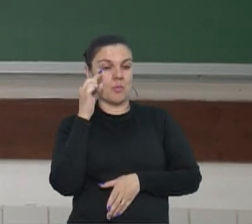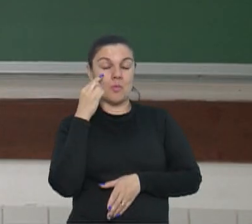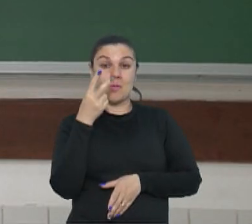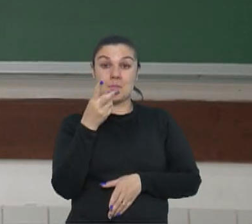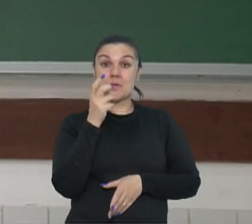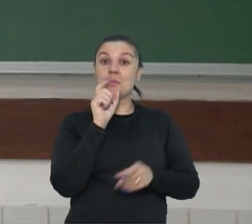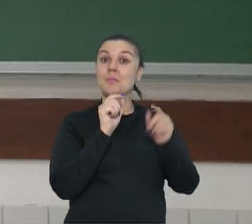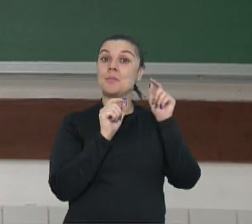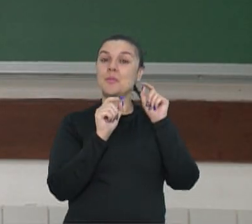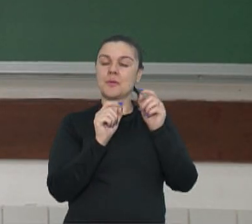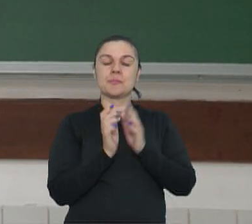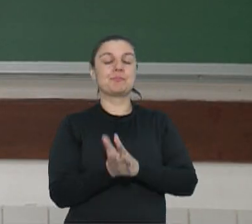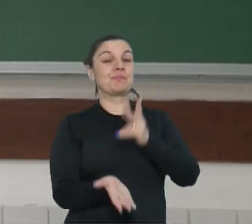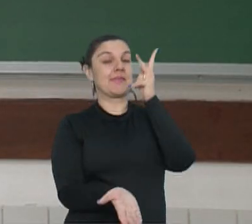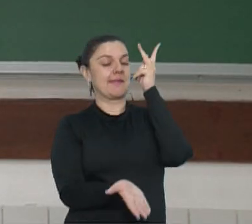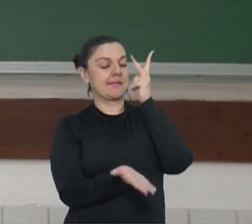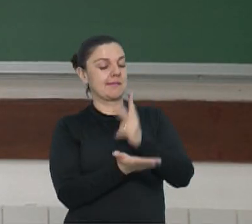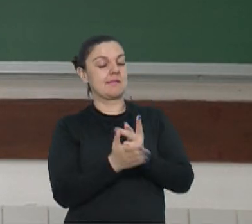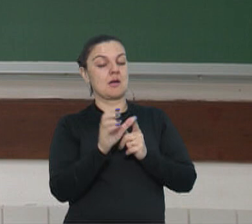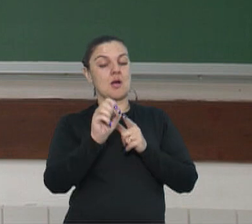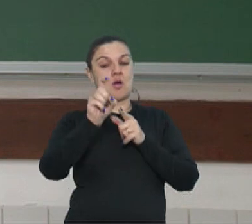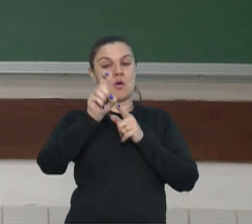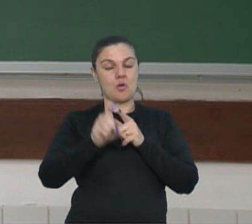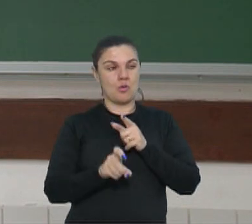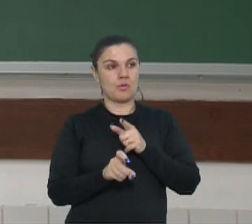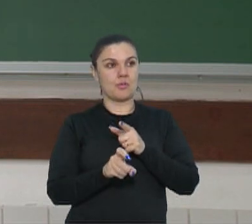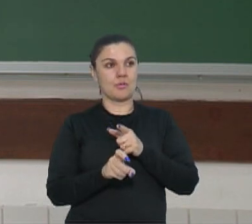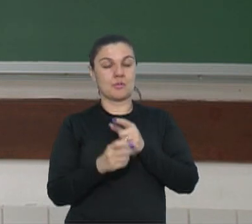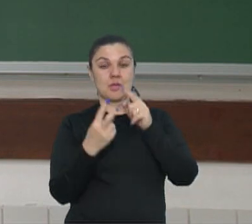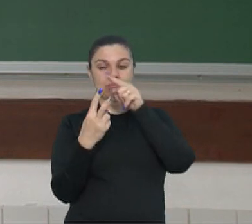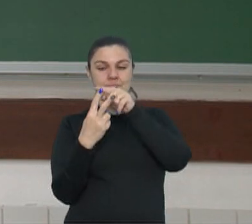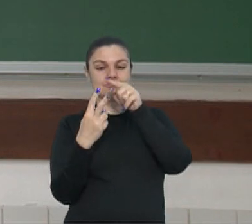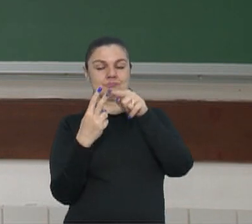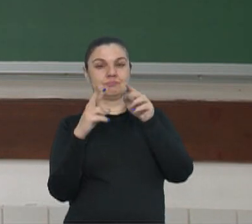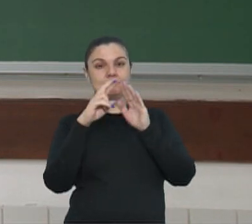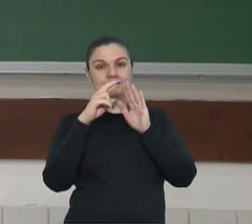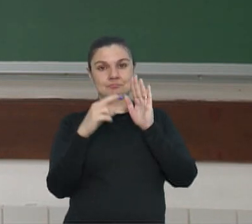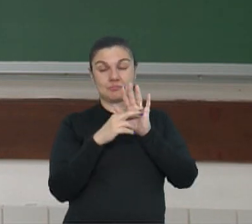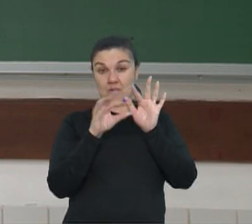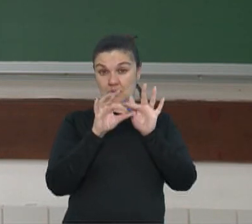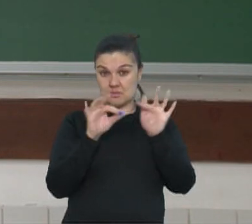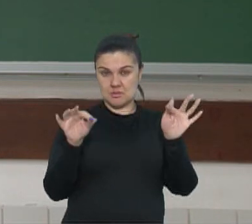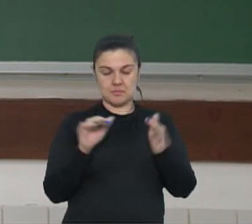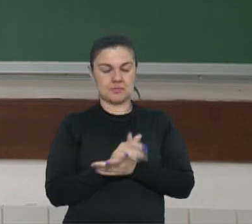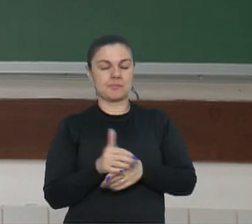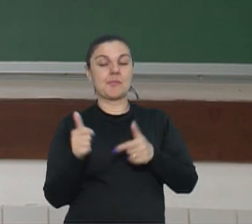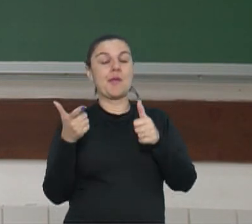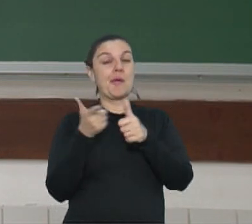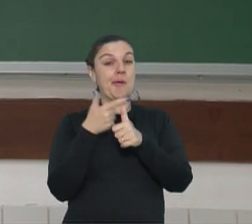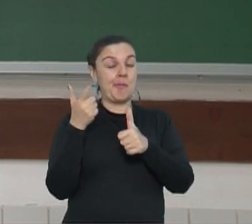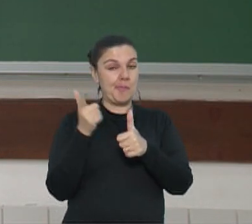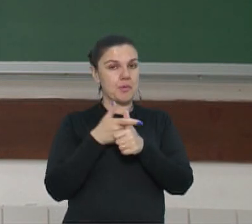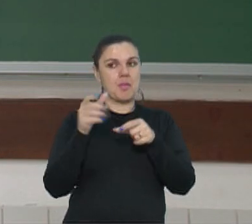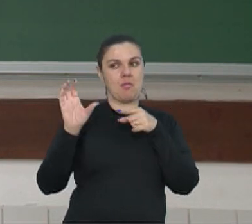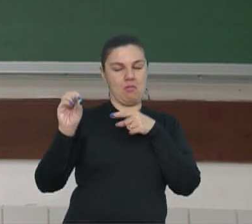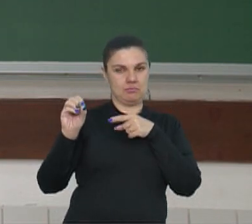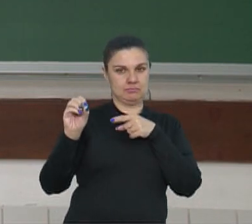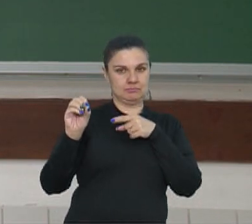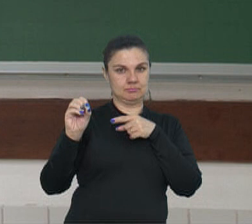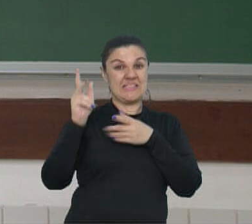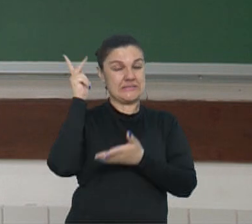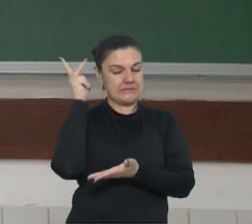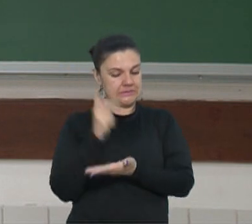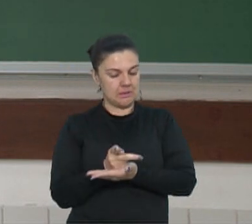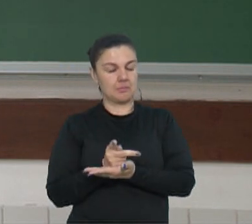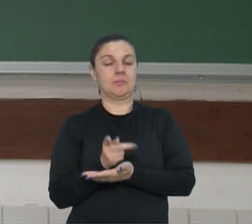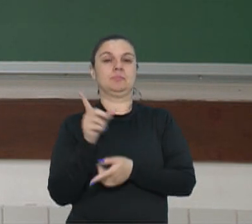o seguinte, que os óxidos seguem 2 regras simples. A primeira regra, tem que ter um átomo de oxigênio.